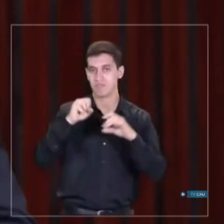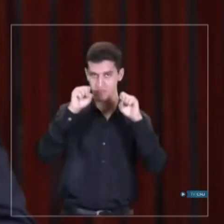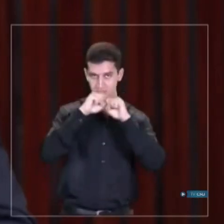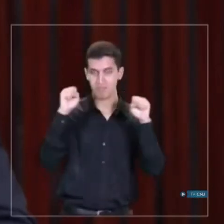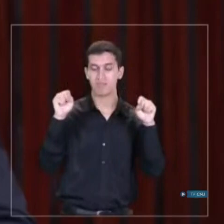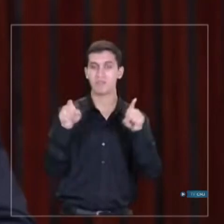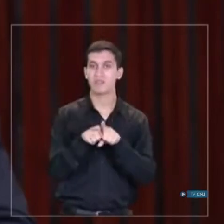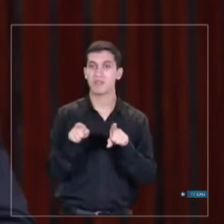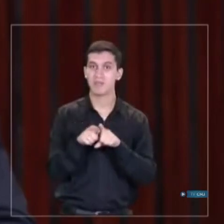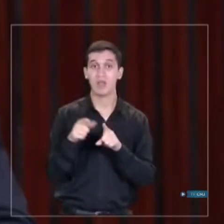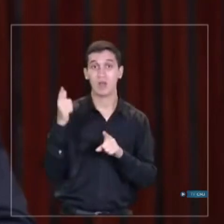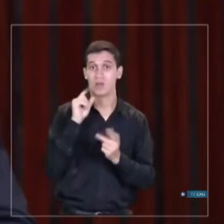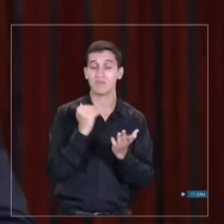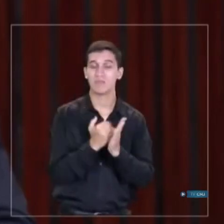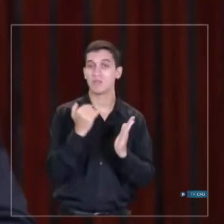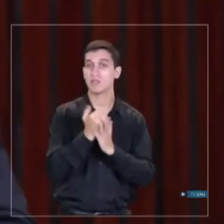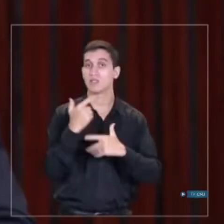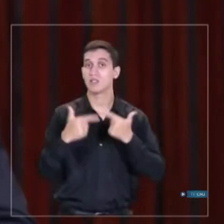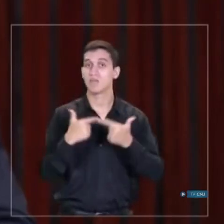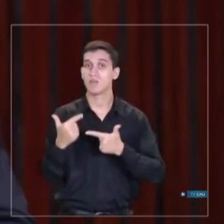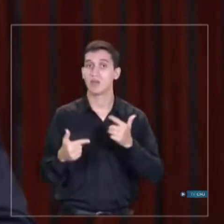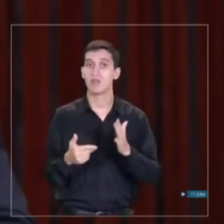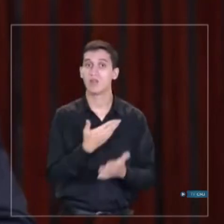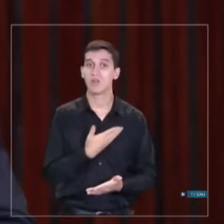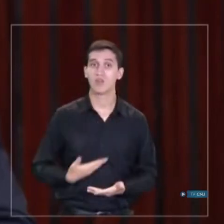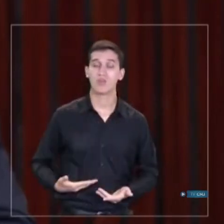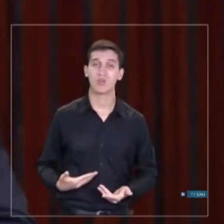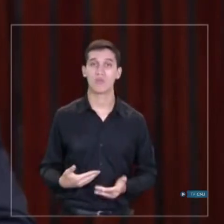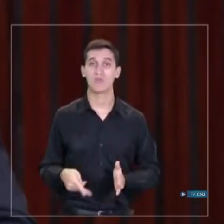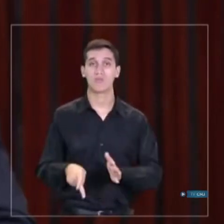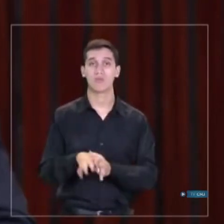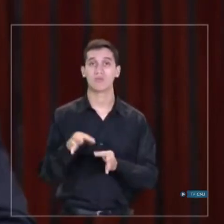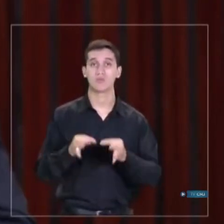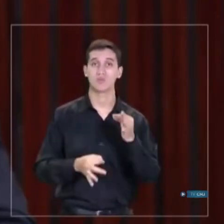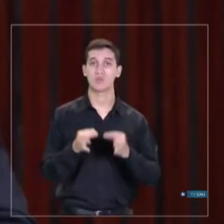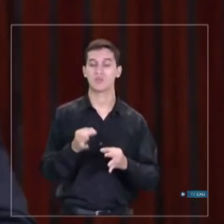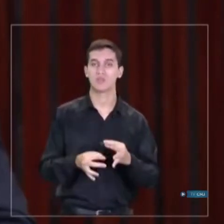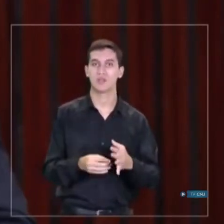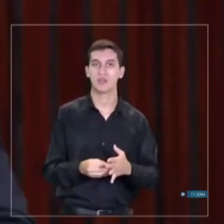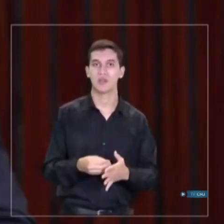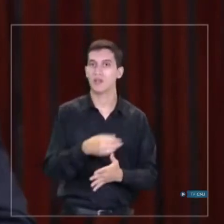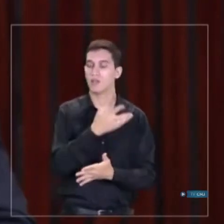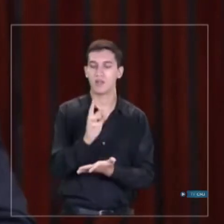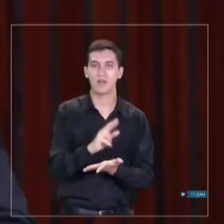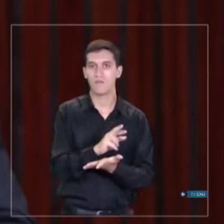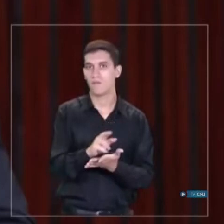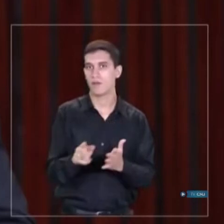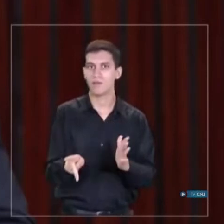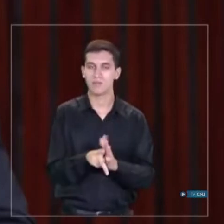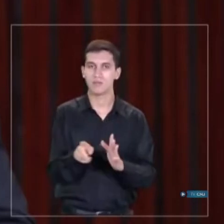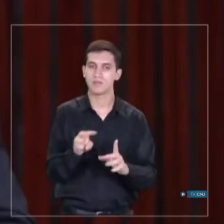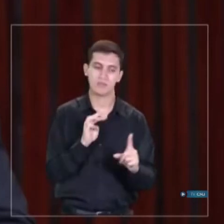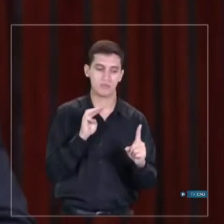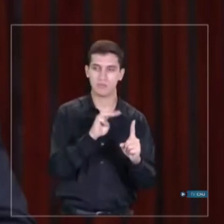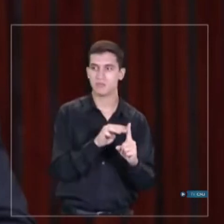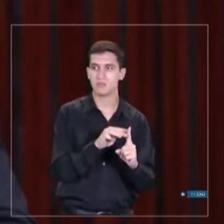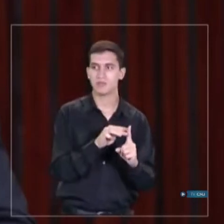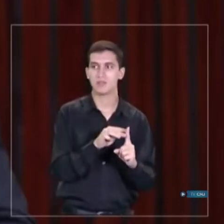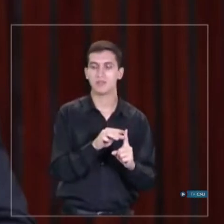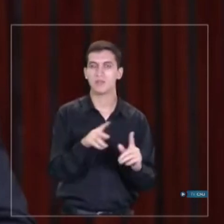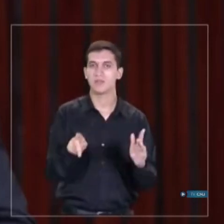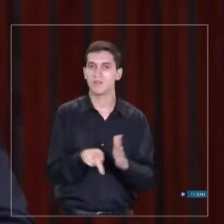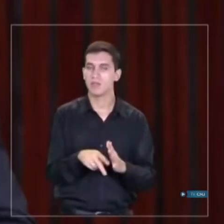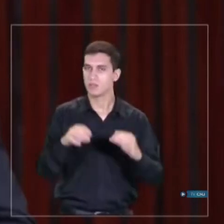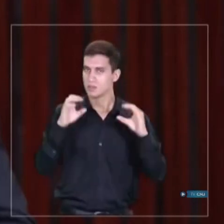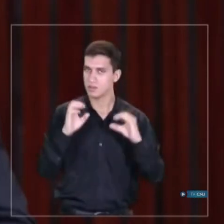acima de tudo ganha o serviço público de Justiça ao prestar contas da sua missão para